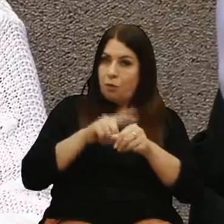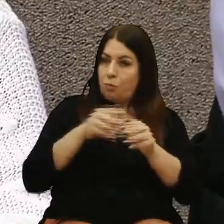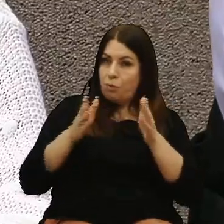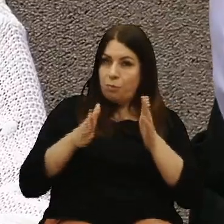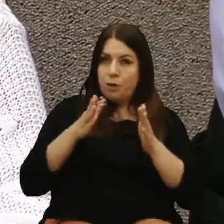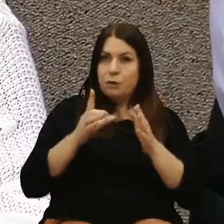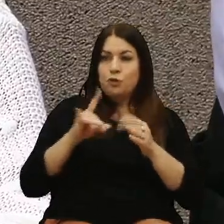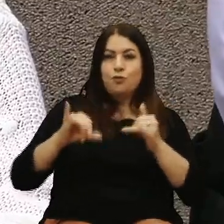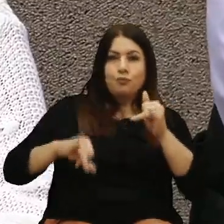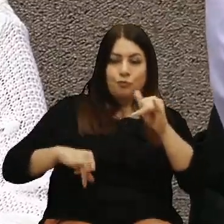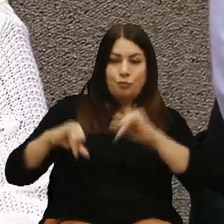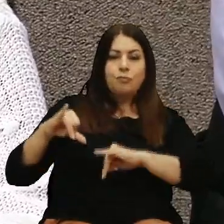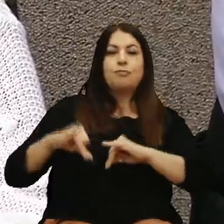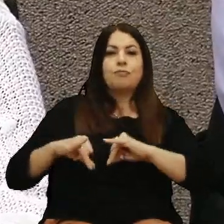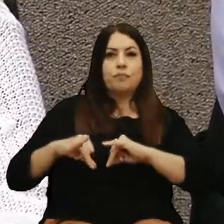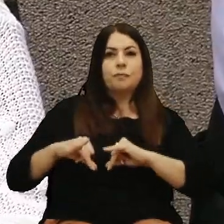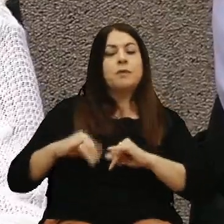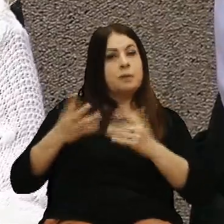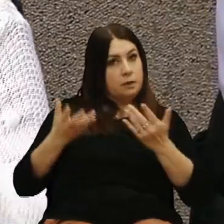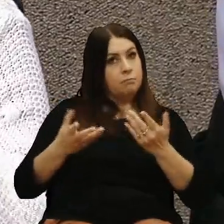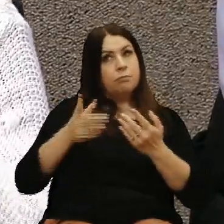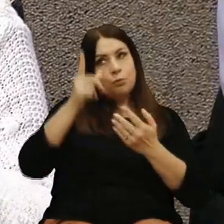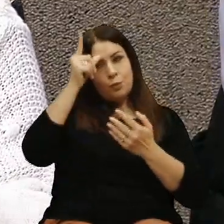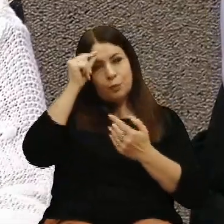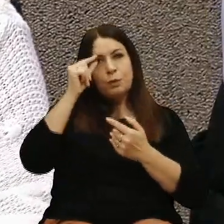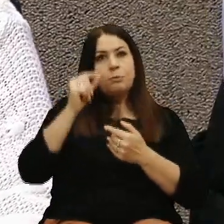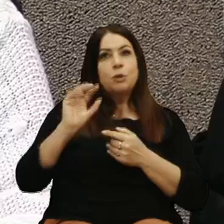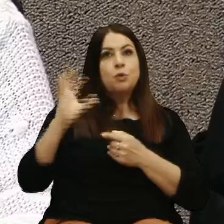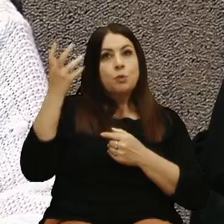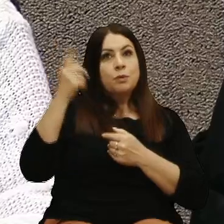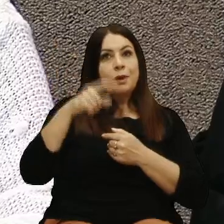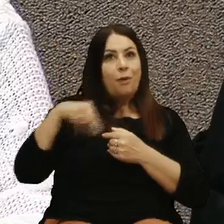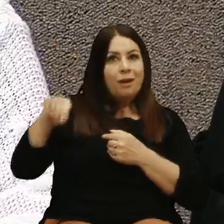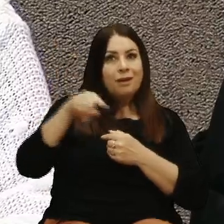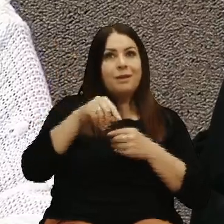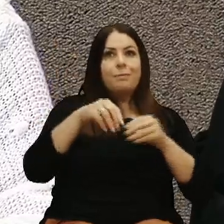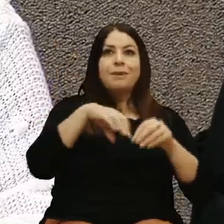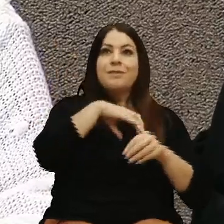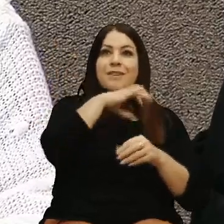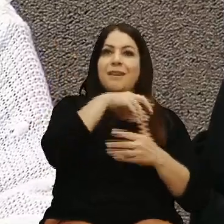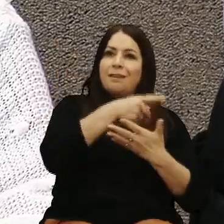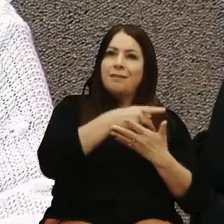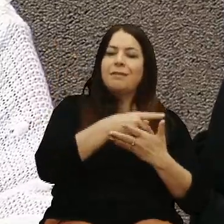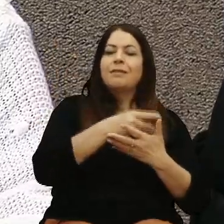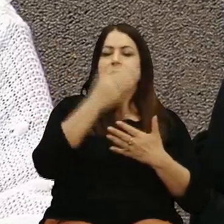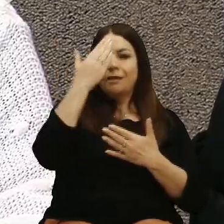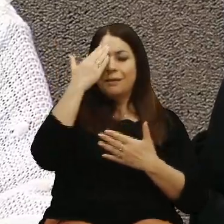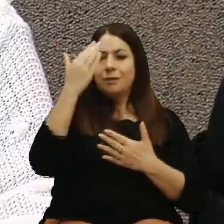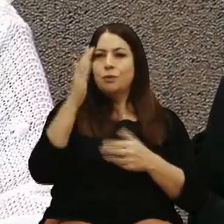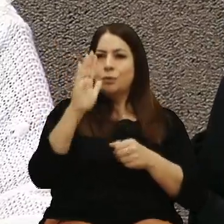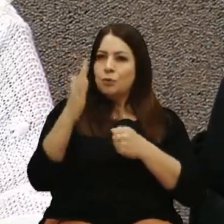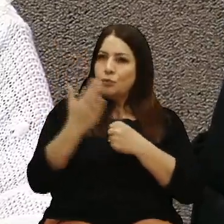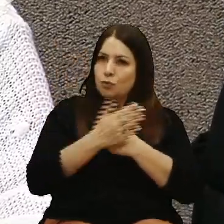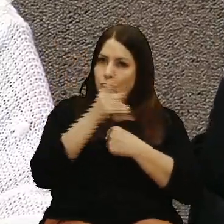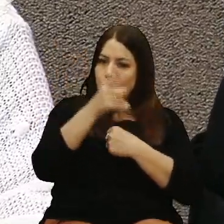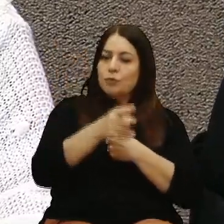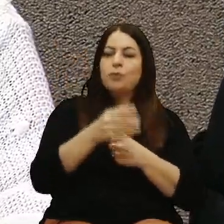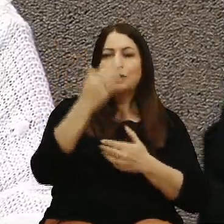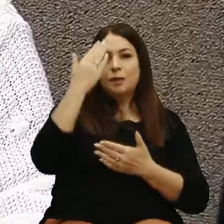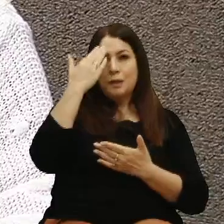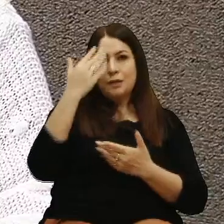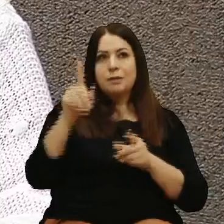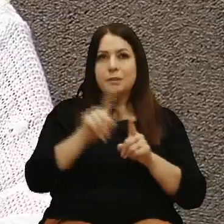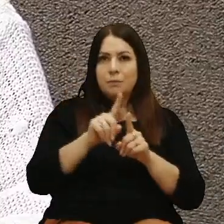só sofreu, vai ter finalmente uma solução para suas terras. Então nós estamos juntos, agradeço muito a colaboração do senhor, agradeço